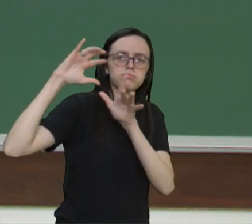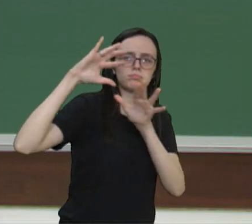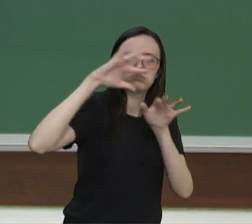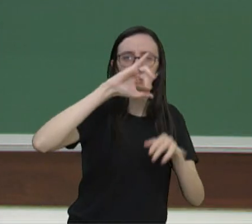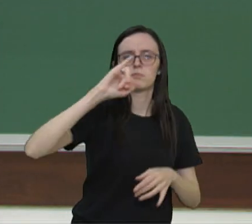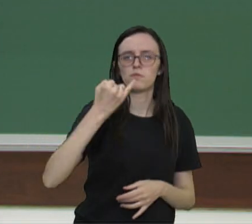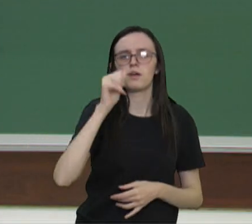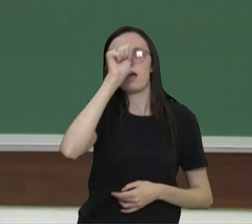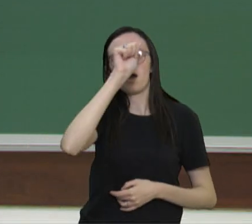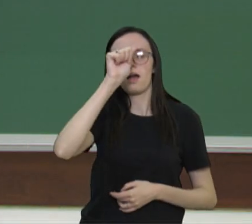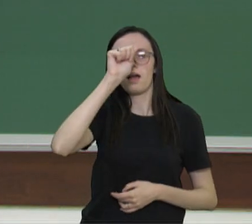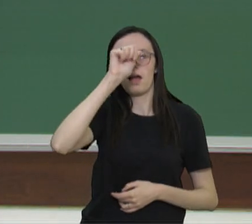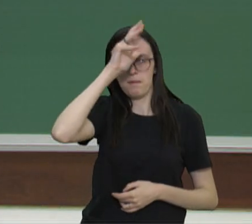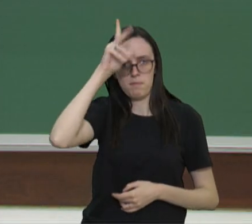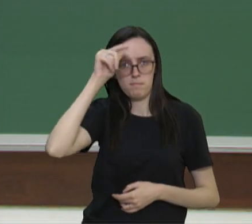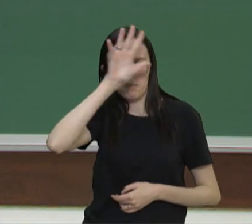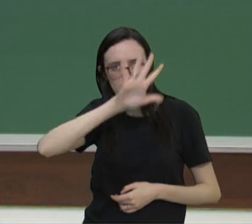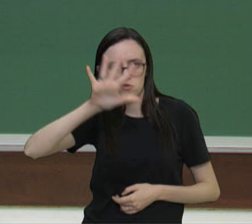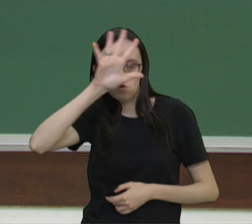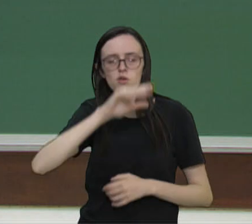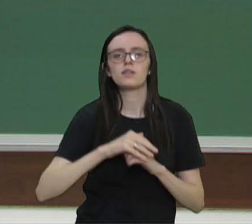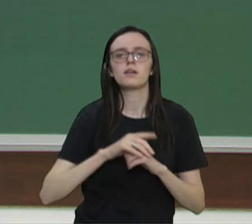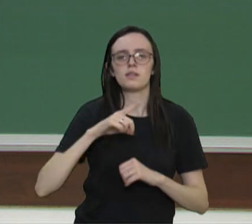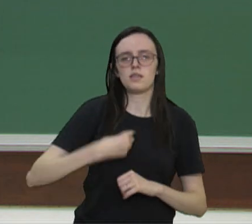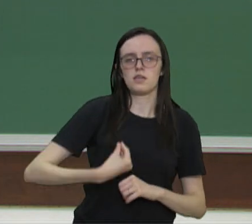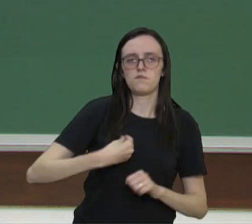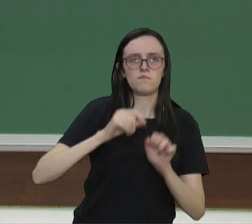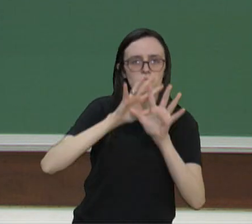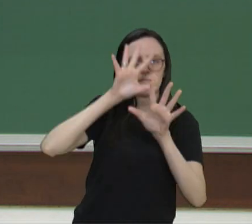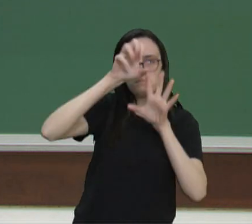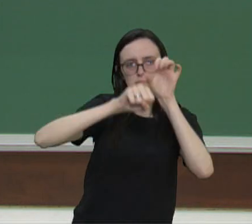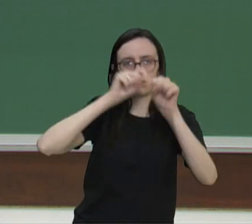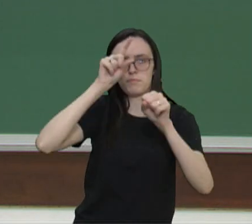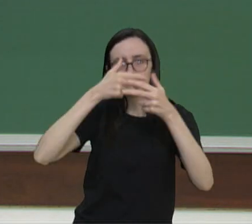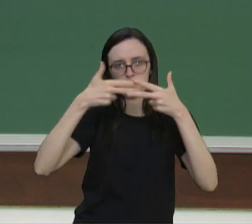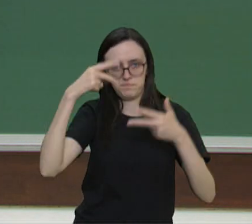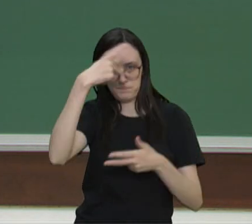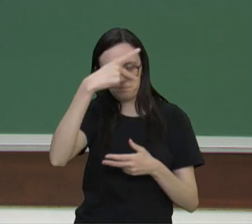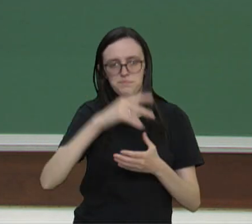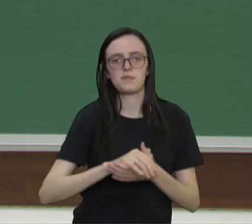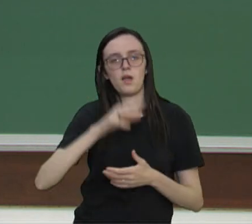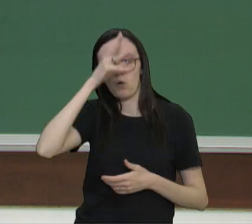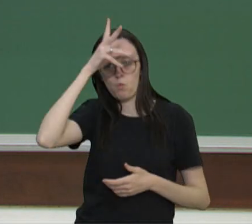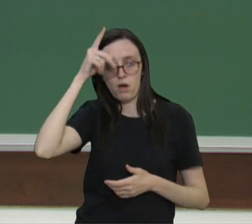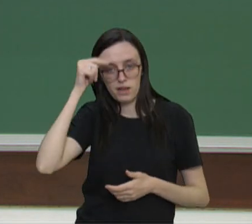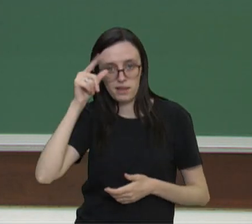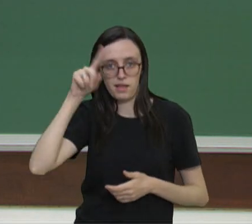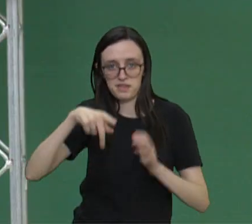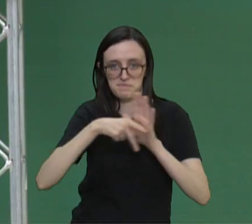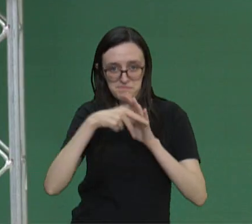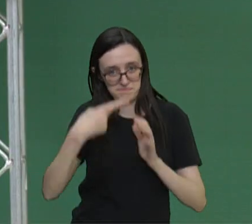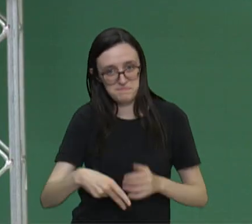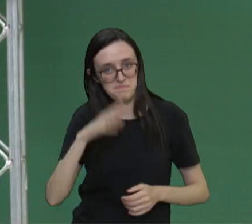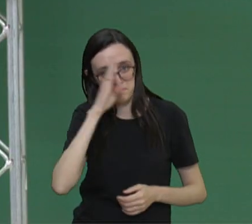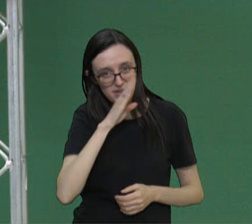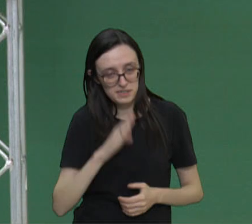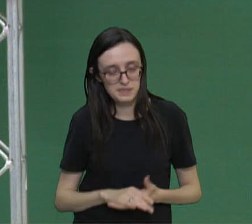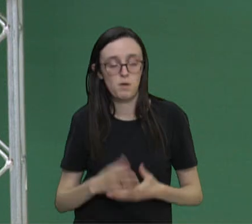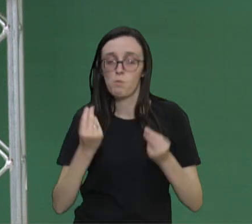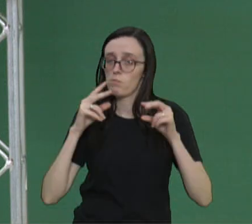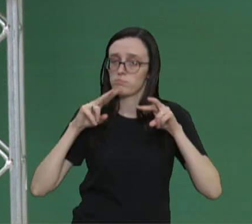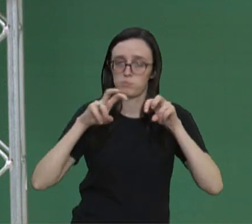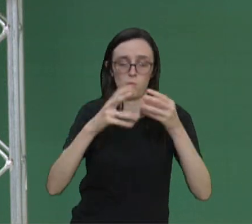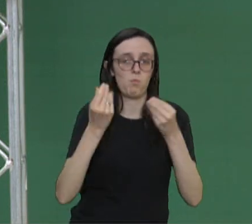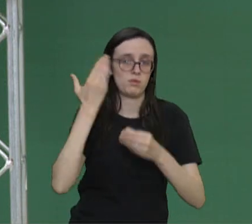da Amazônia, né, na região da planície amazônica, tinha ali a exploração das drogas do sertão. O guaraná, um produto típico do Brasil, muito